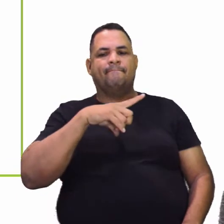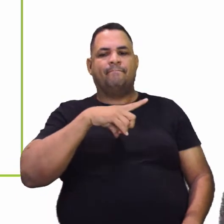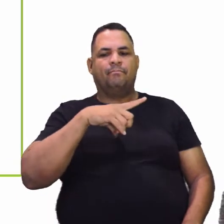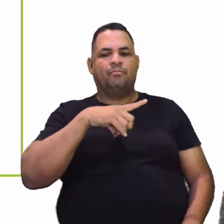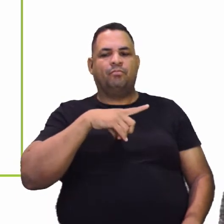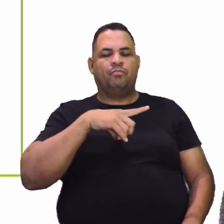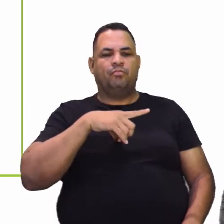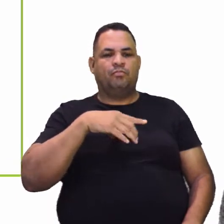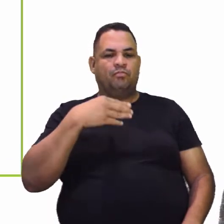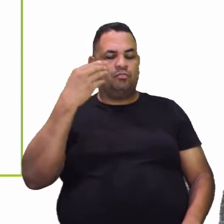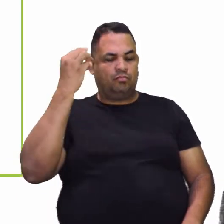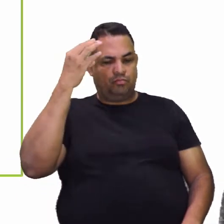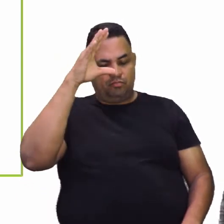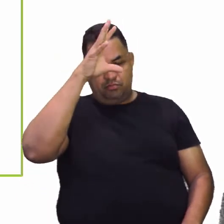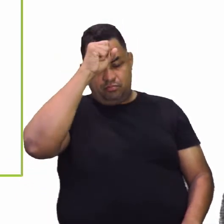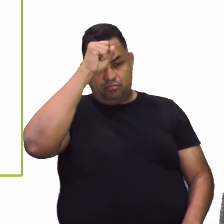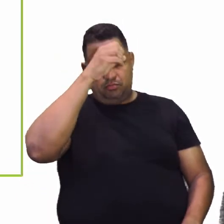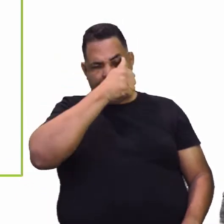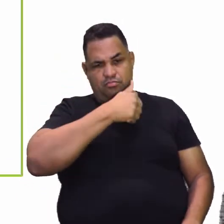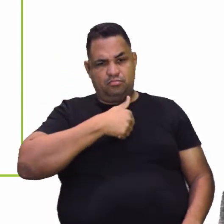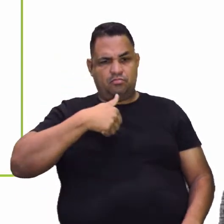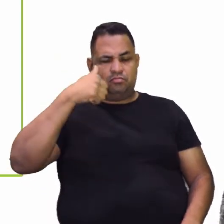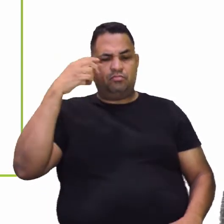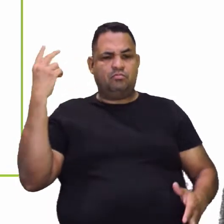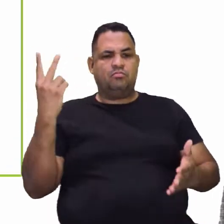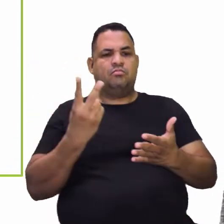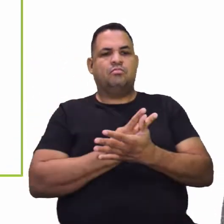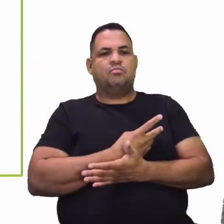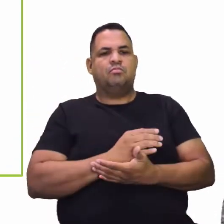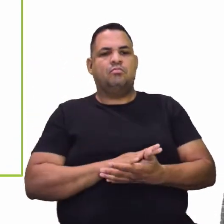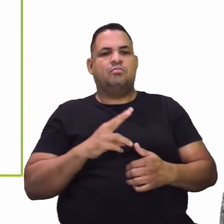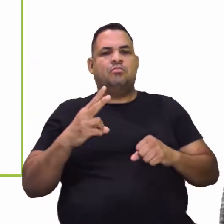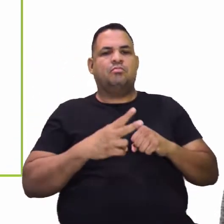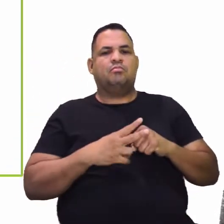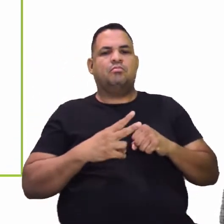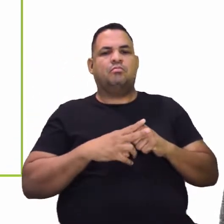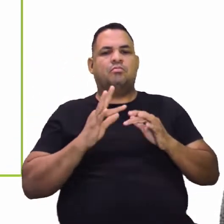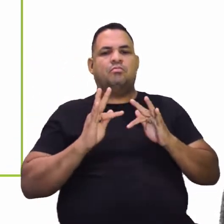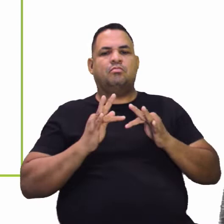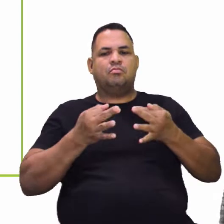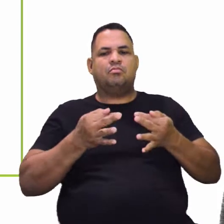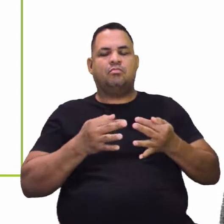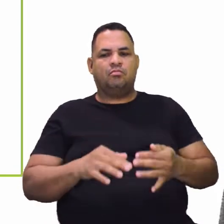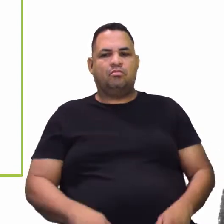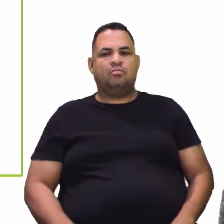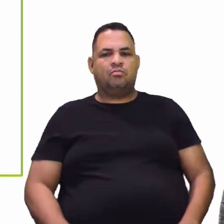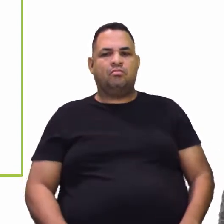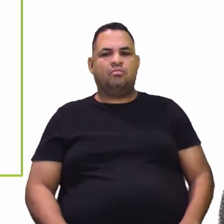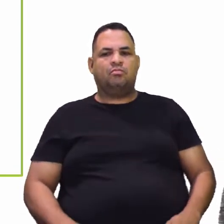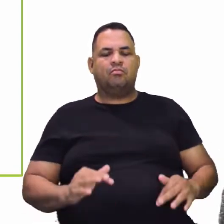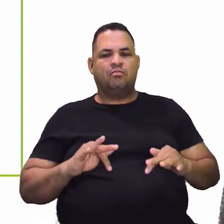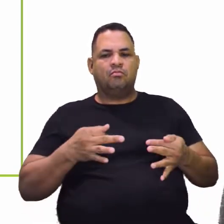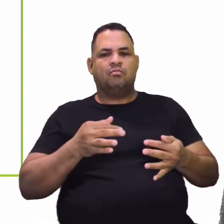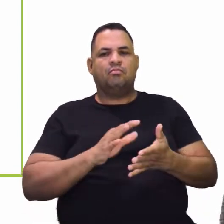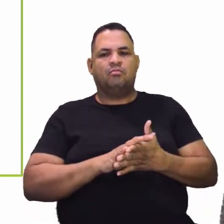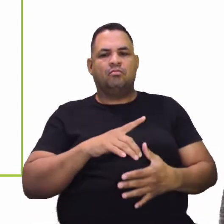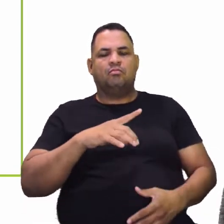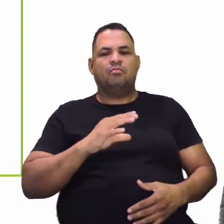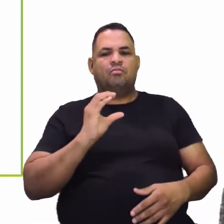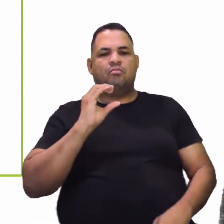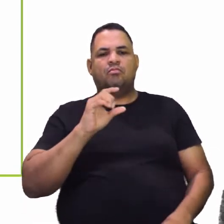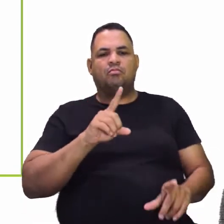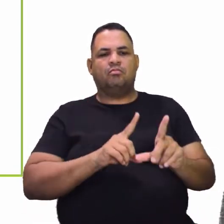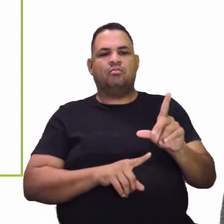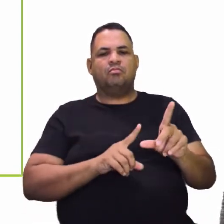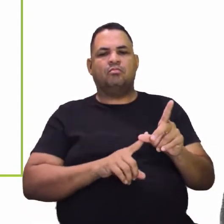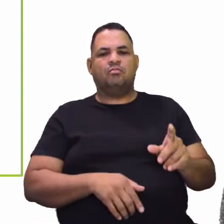que memorizar um pouquinho melhor, porque o que vai acontecer? Verbos que terminam, o final do verbo tem que terminar